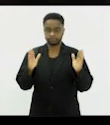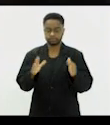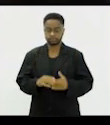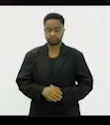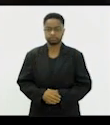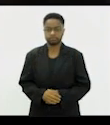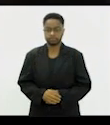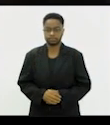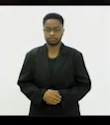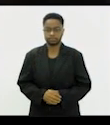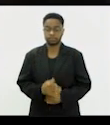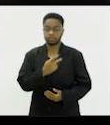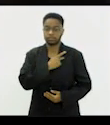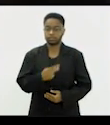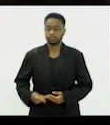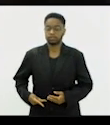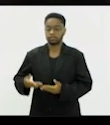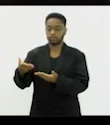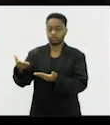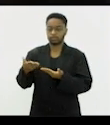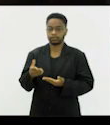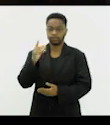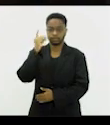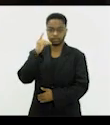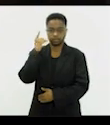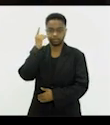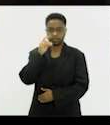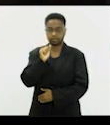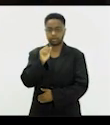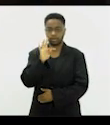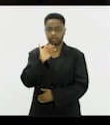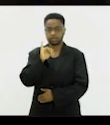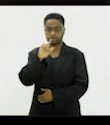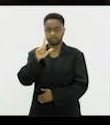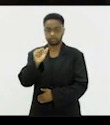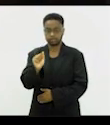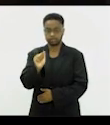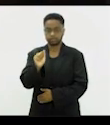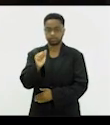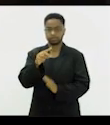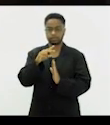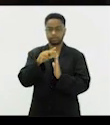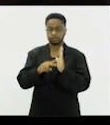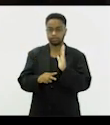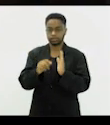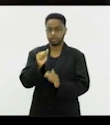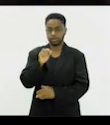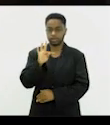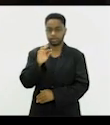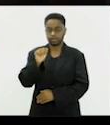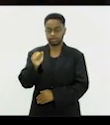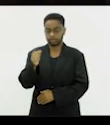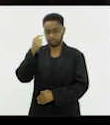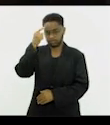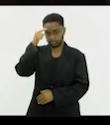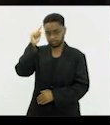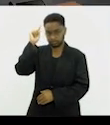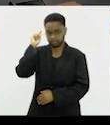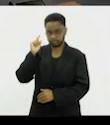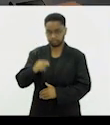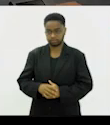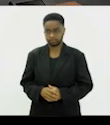sessão. A presidência convida o nobre deputado Átila Nunes para fazer a leitura da ata da sessão